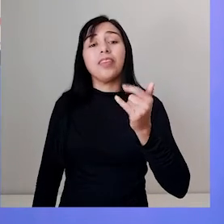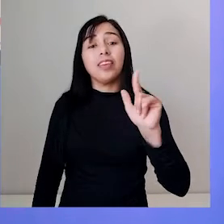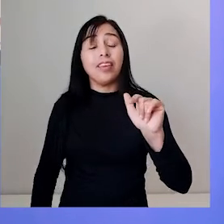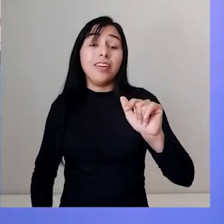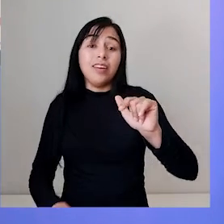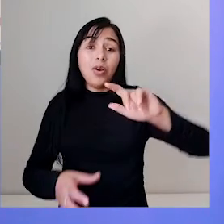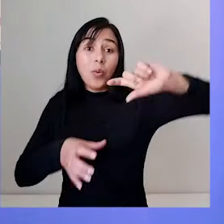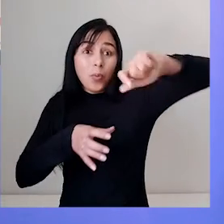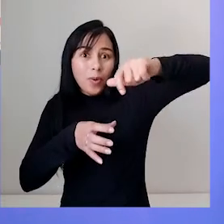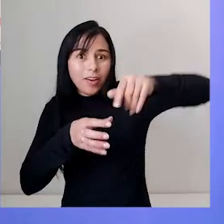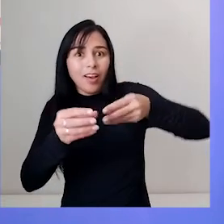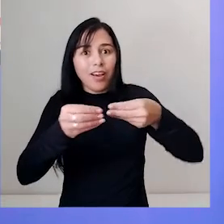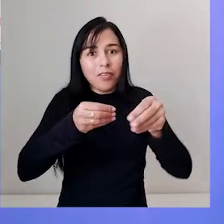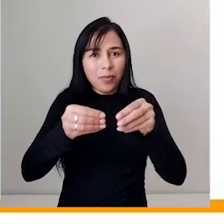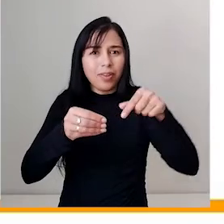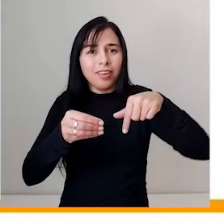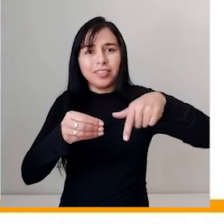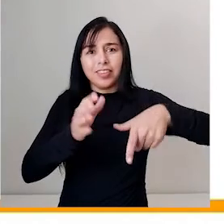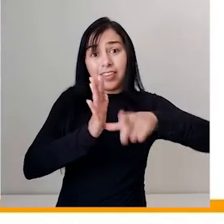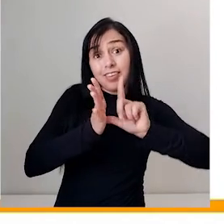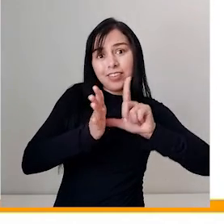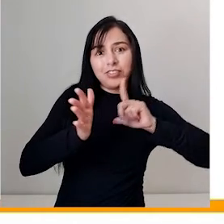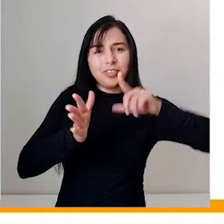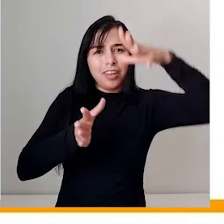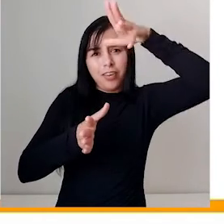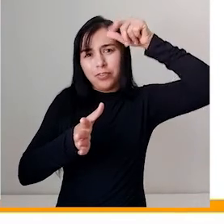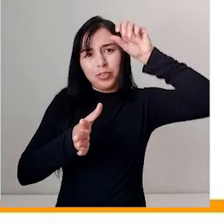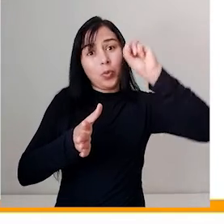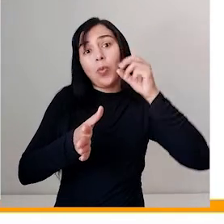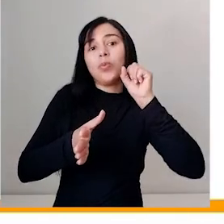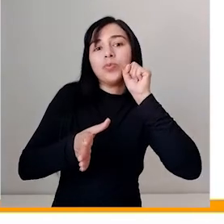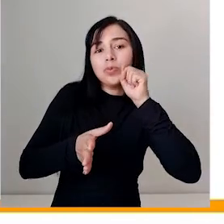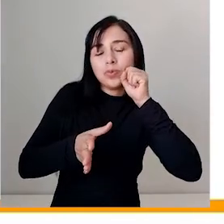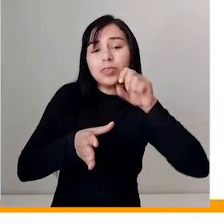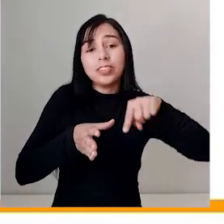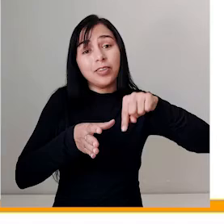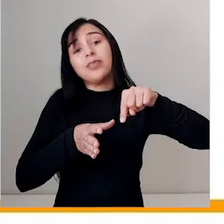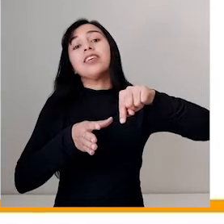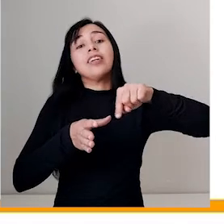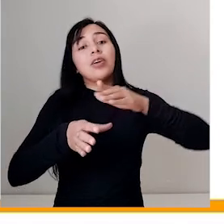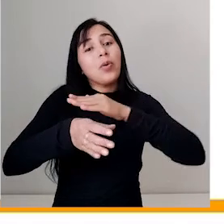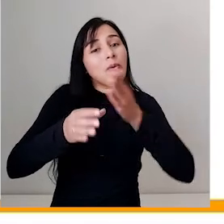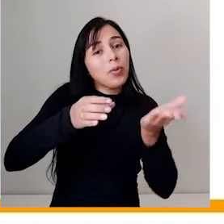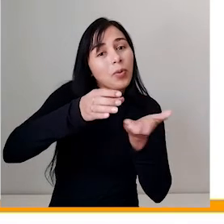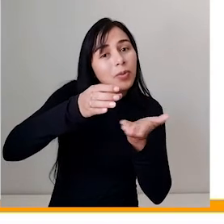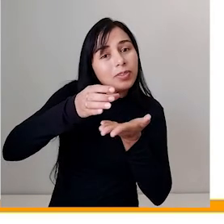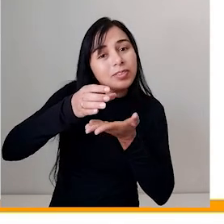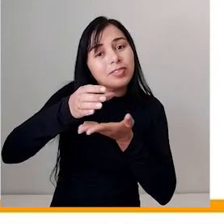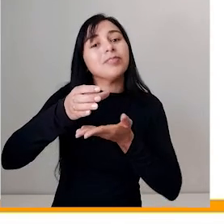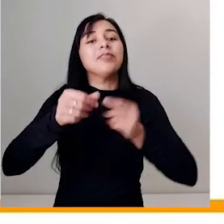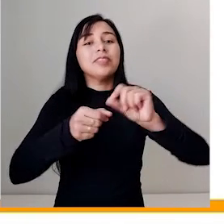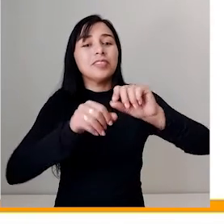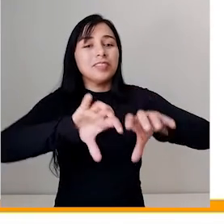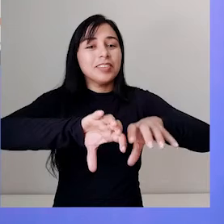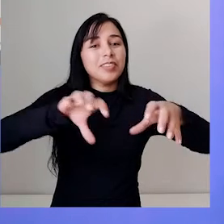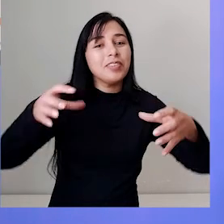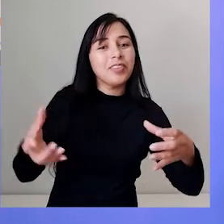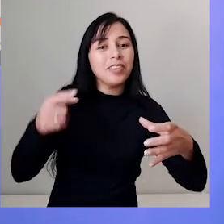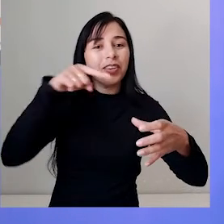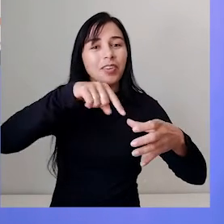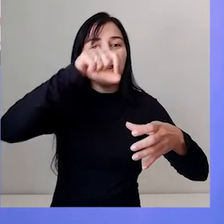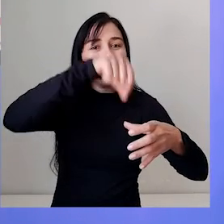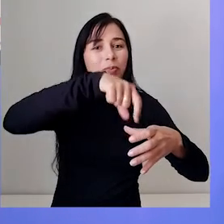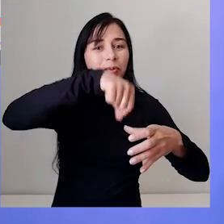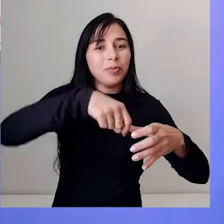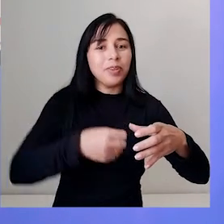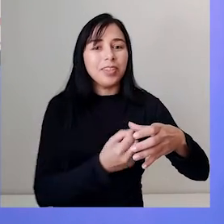uma garrafa que continha refrigerante ou suco, e aí a transformamos em um vaso para plantas.